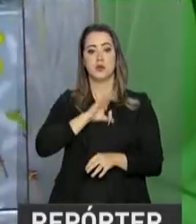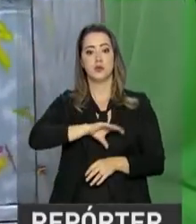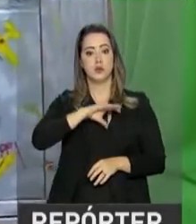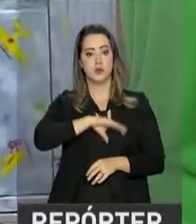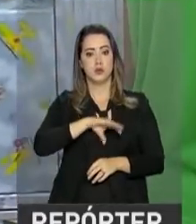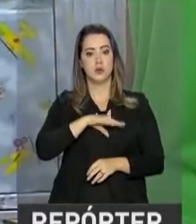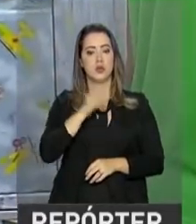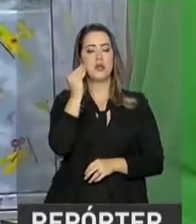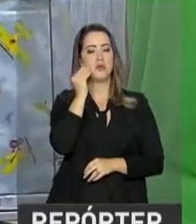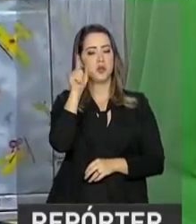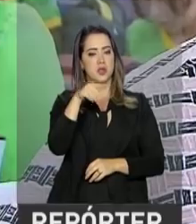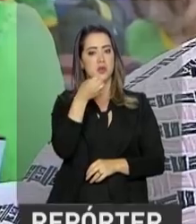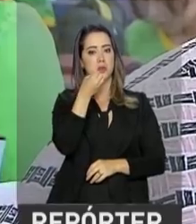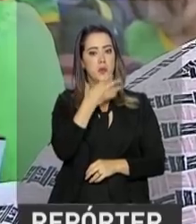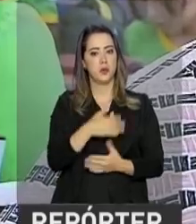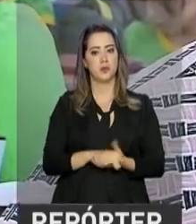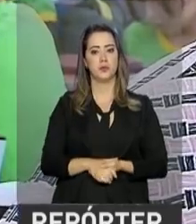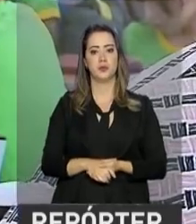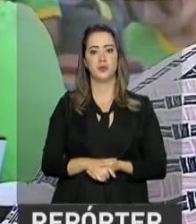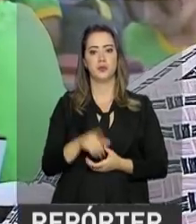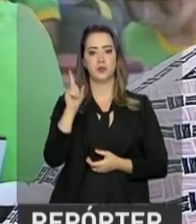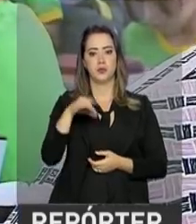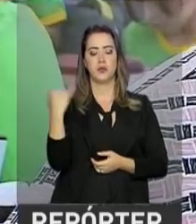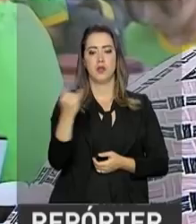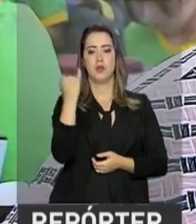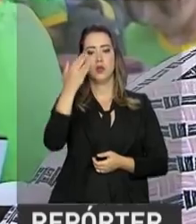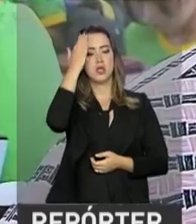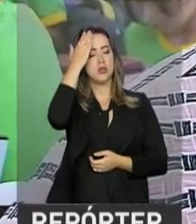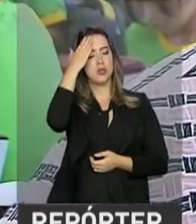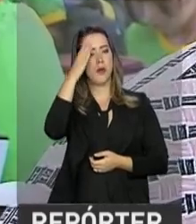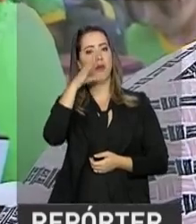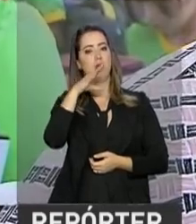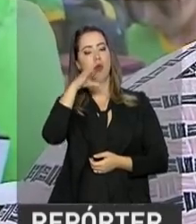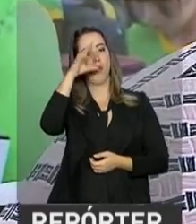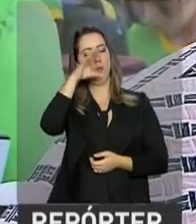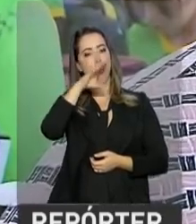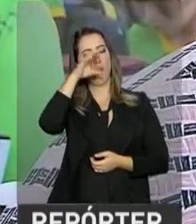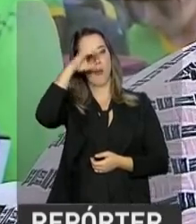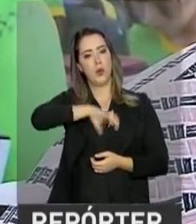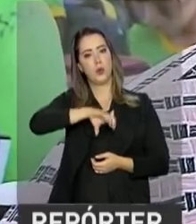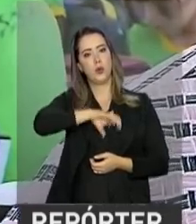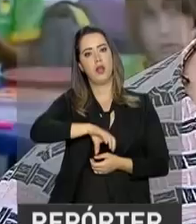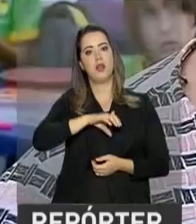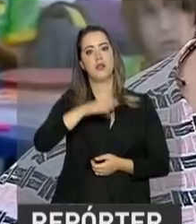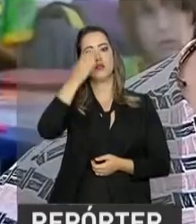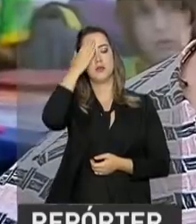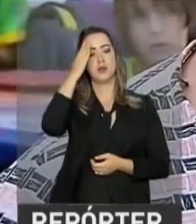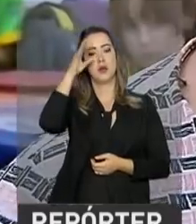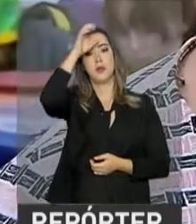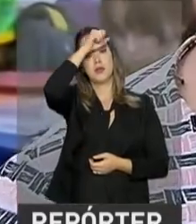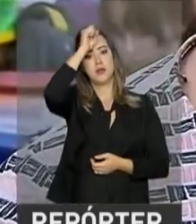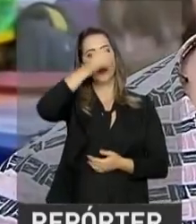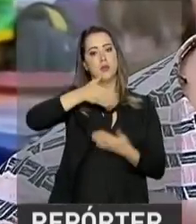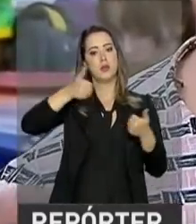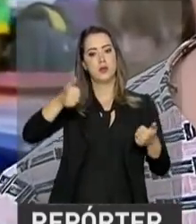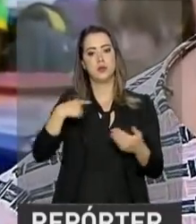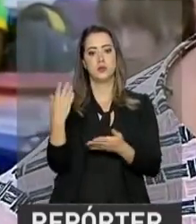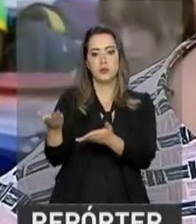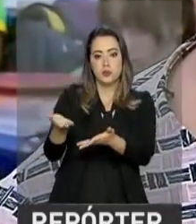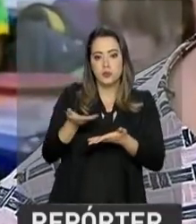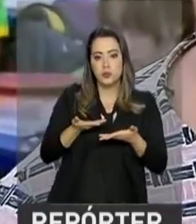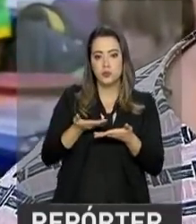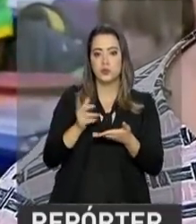experiência tem dado certo é essencial o português não é para ele poder e ir pra outras matérias que eu converso com ele que não estão recebendo